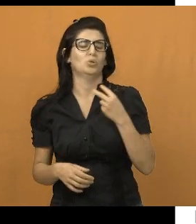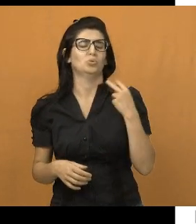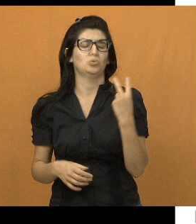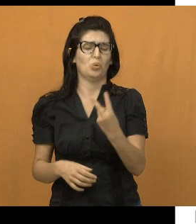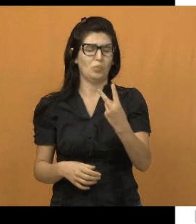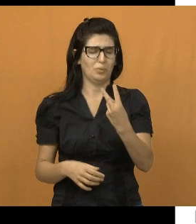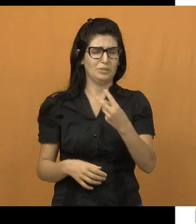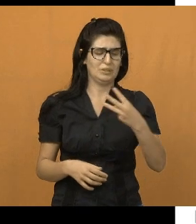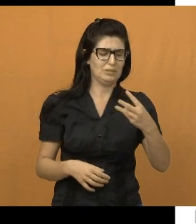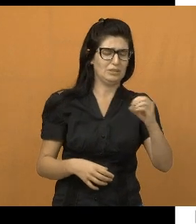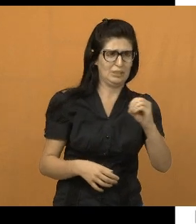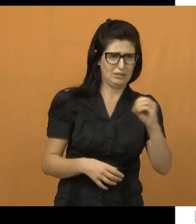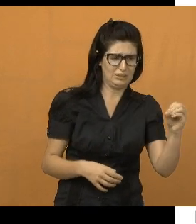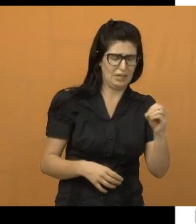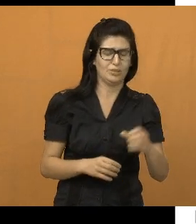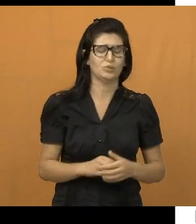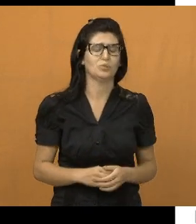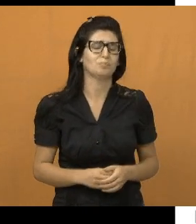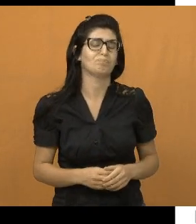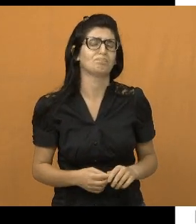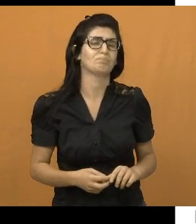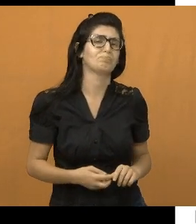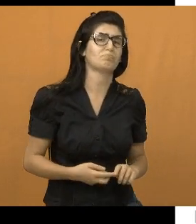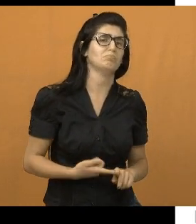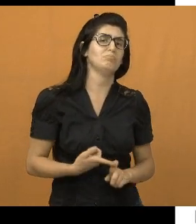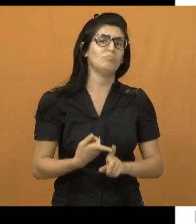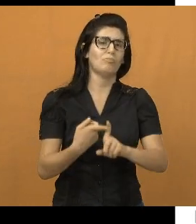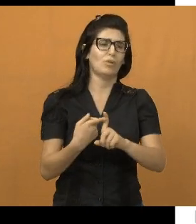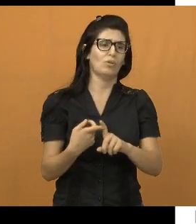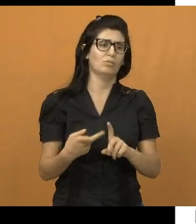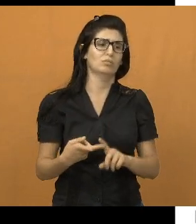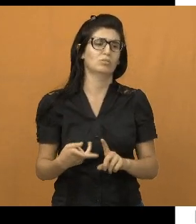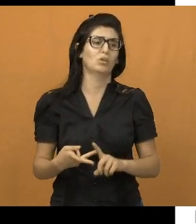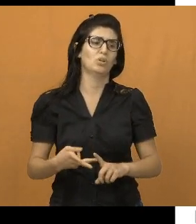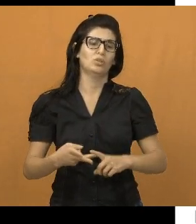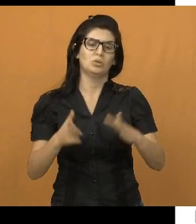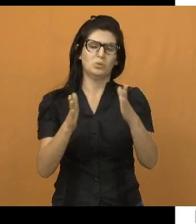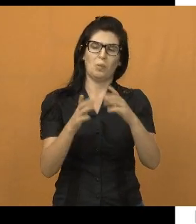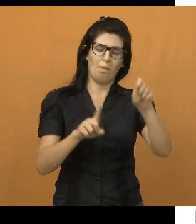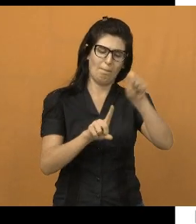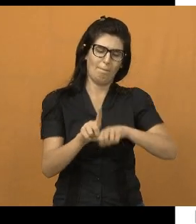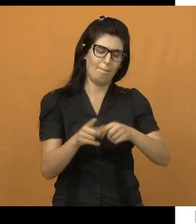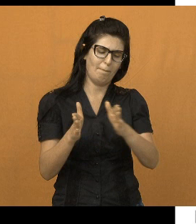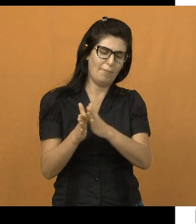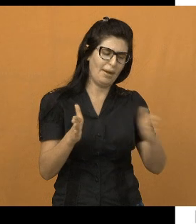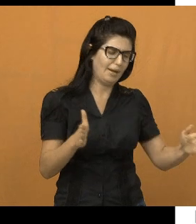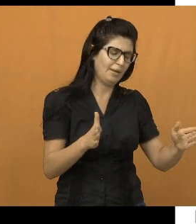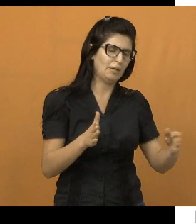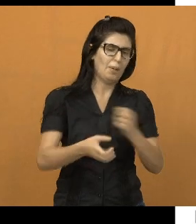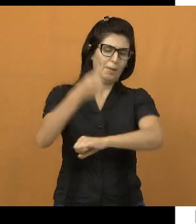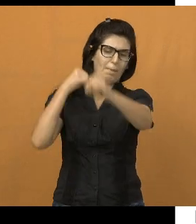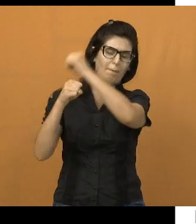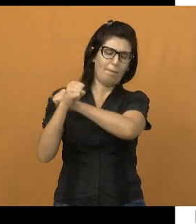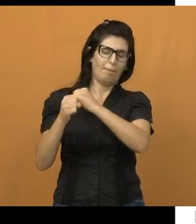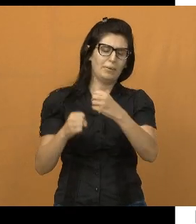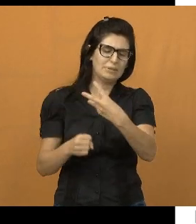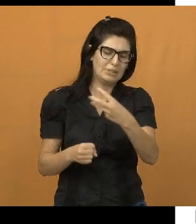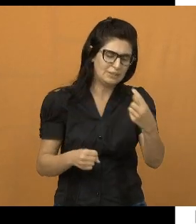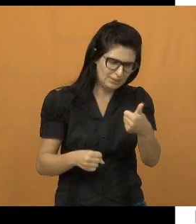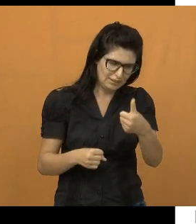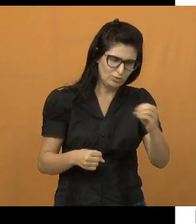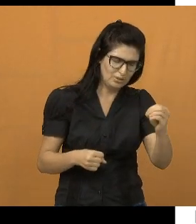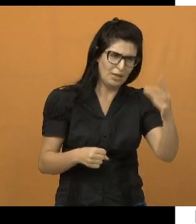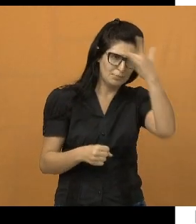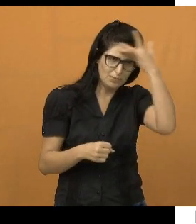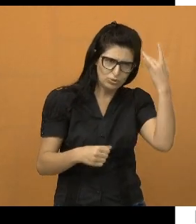quadrimestre. Atendimentos odontológicos em domicílio, realizamos ao longo de 2017 310